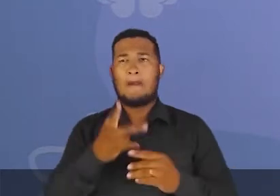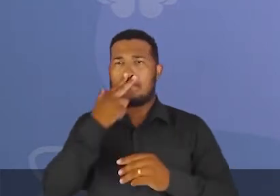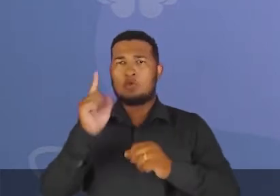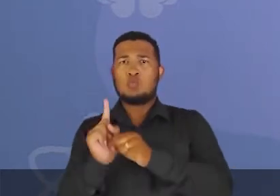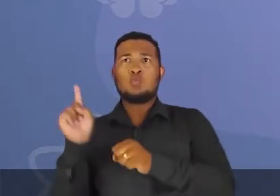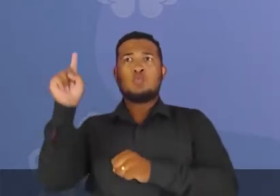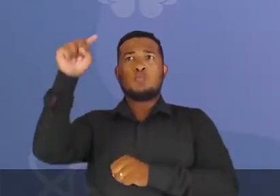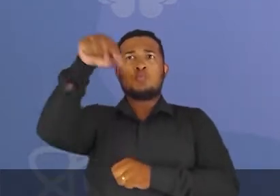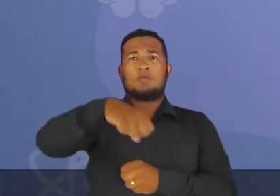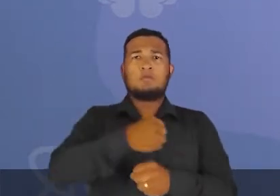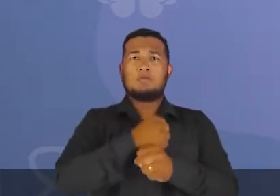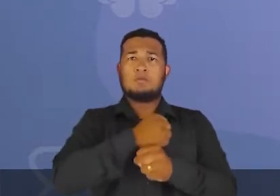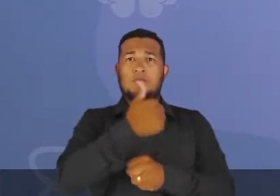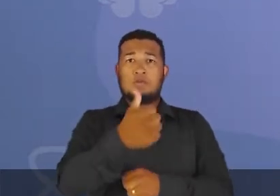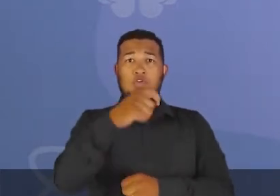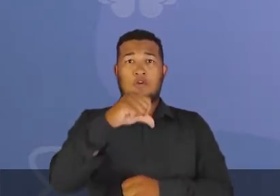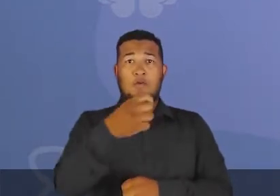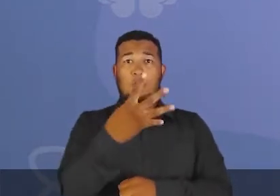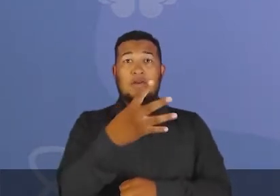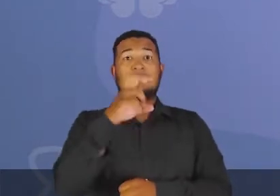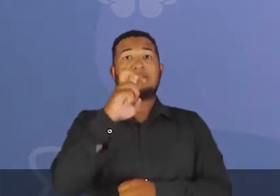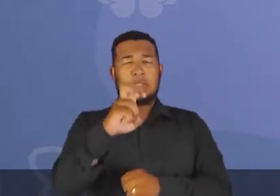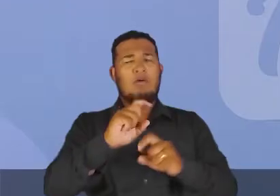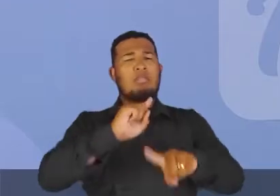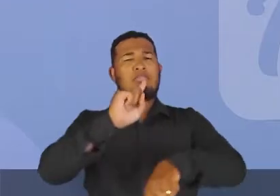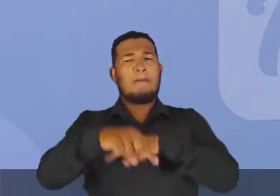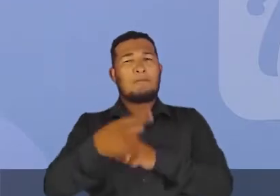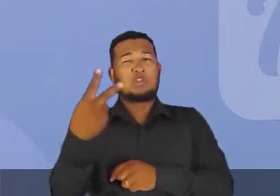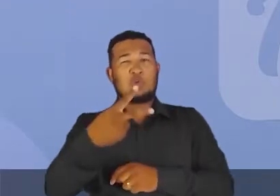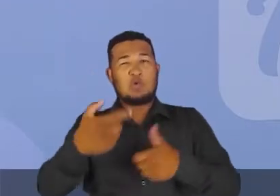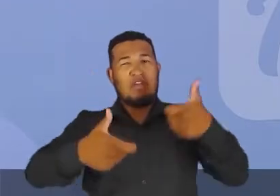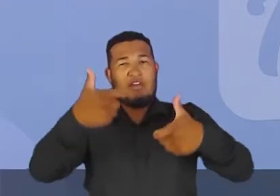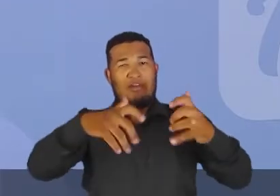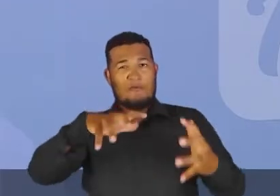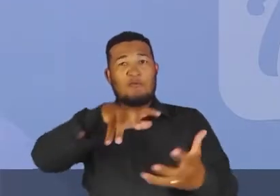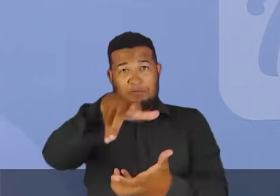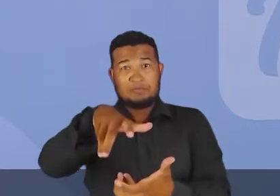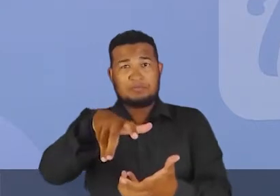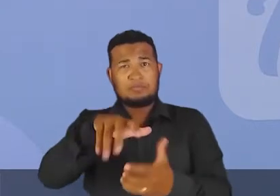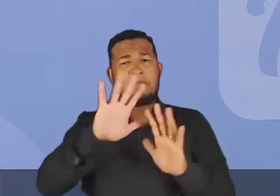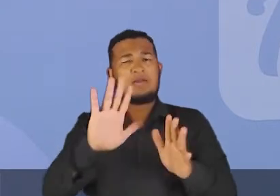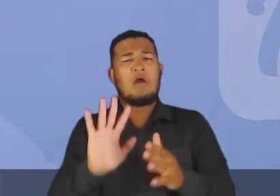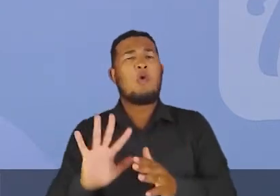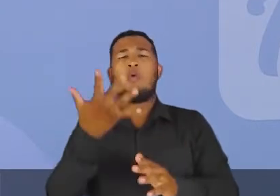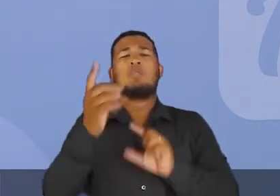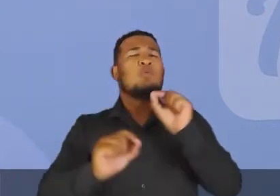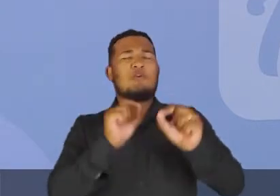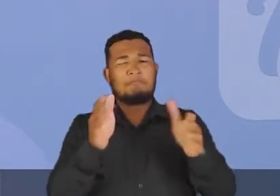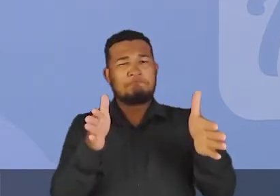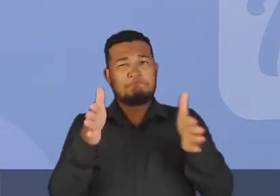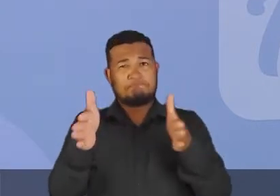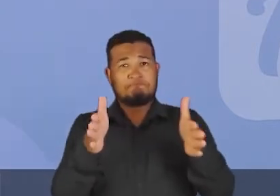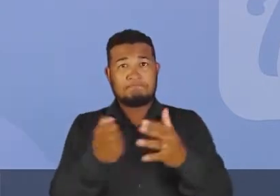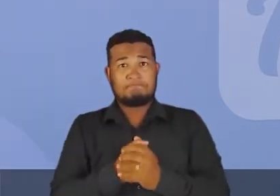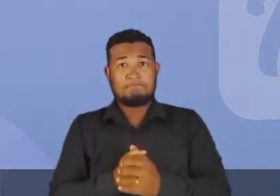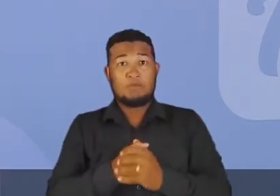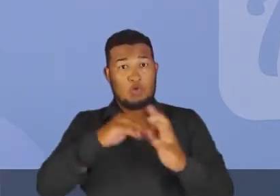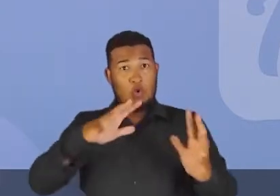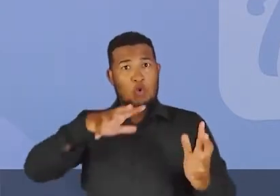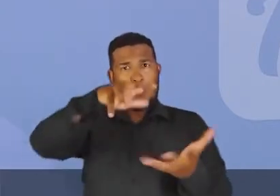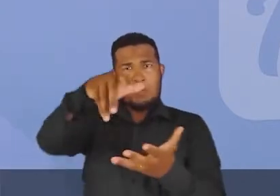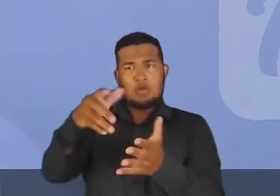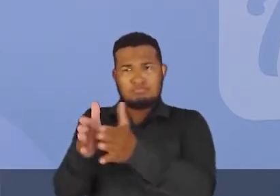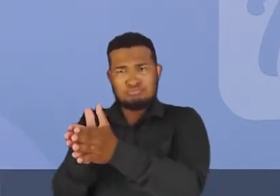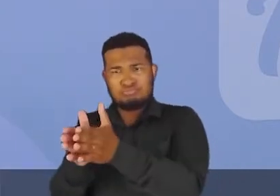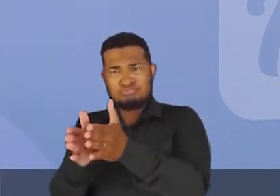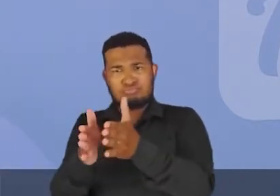para 1945, no período pós-guerra. O que aconteceu durante esse período? O mundo tinha acabado